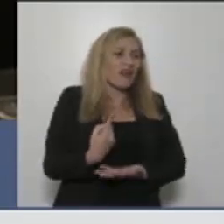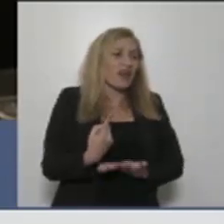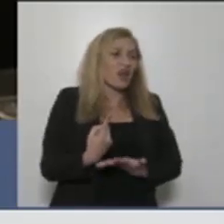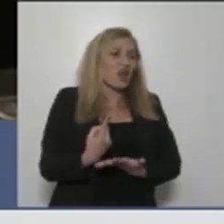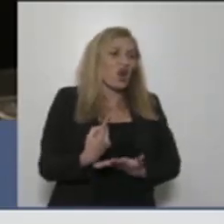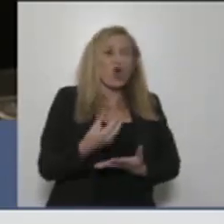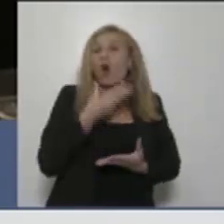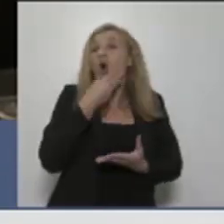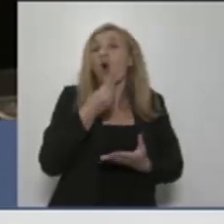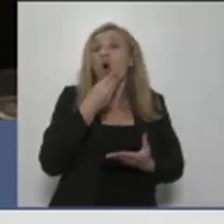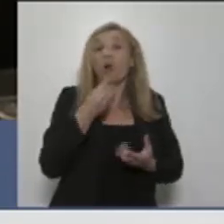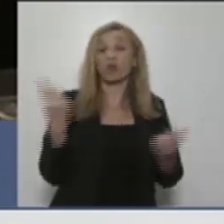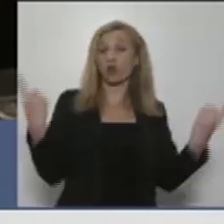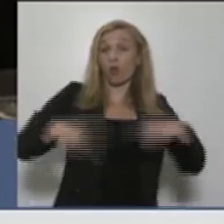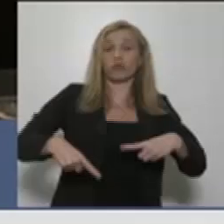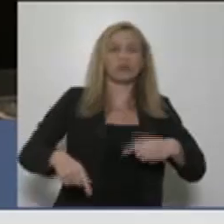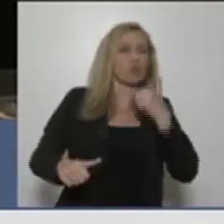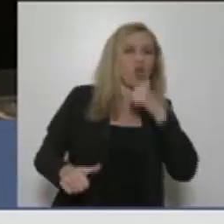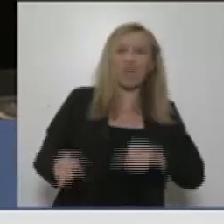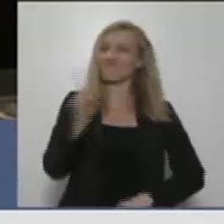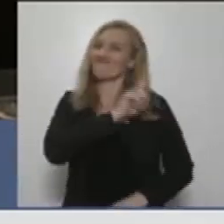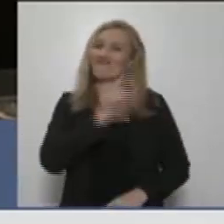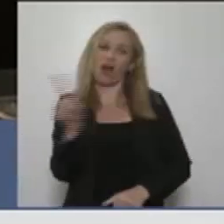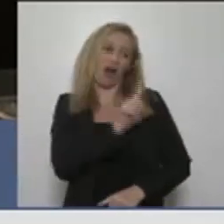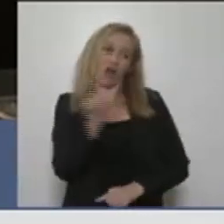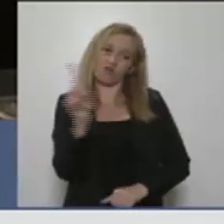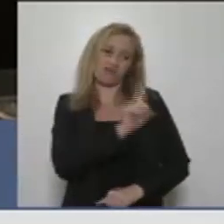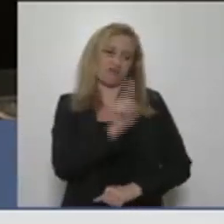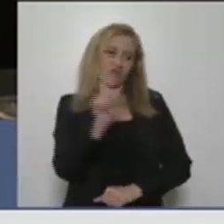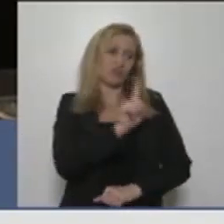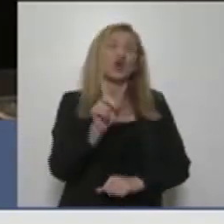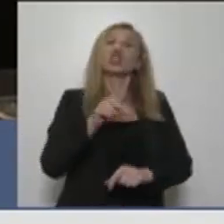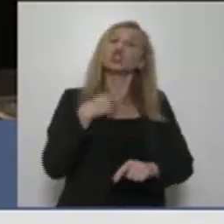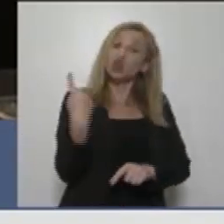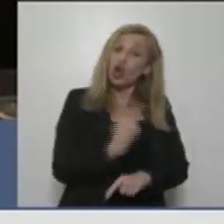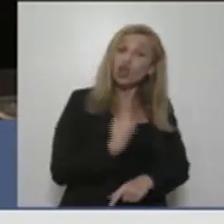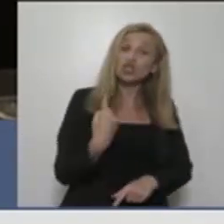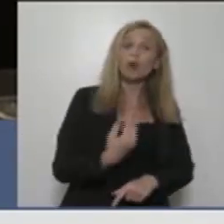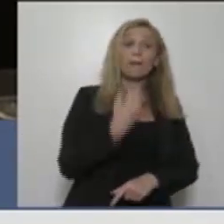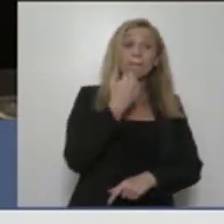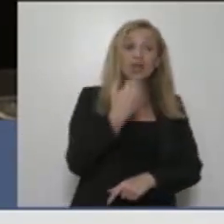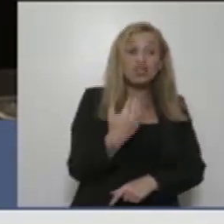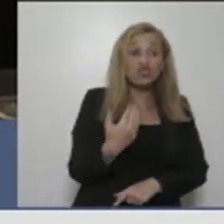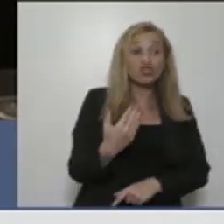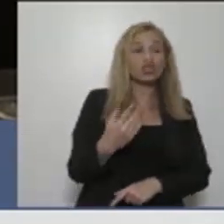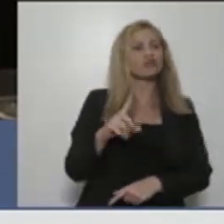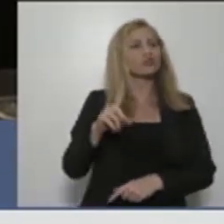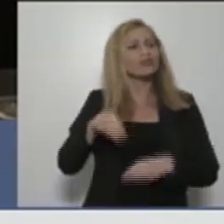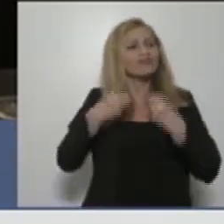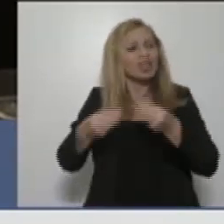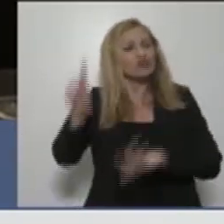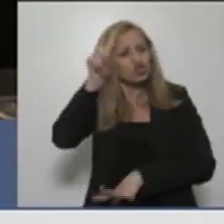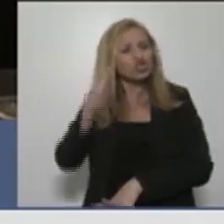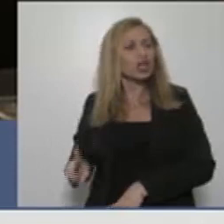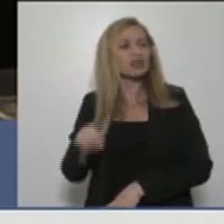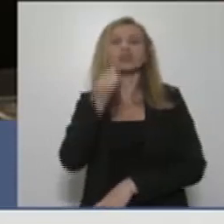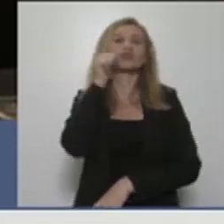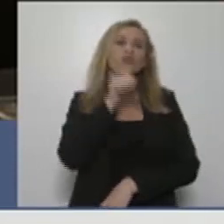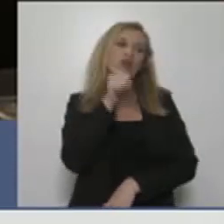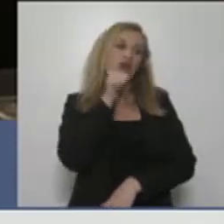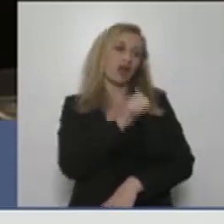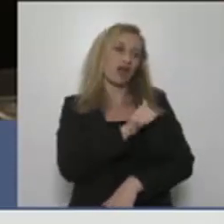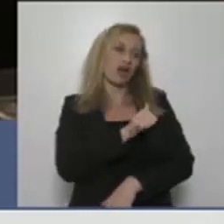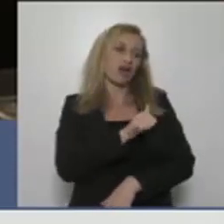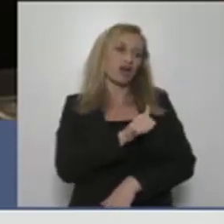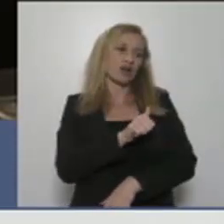colocando homens contra as mulheres, muito pelo contrário. Mas nós estamos garantindo que as mulheres, né,